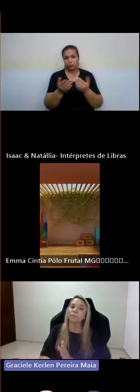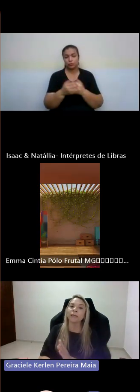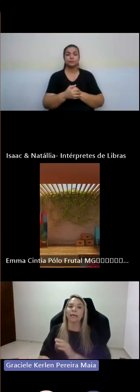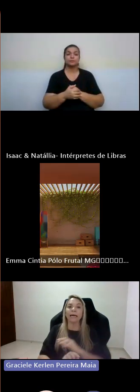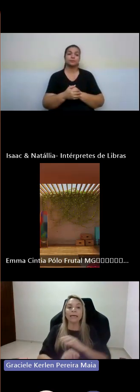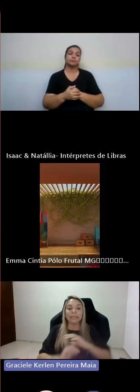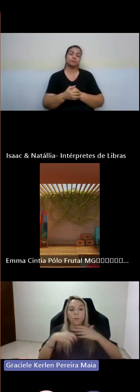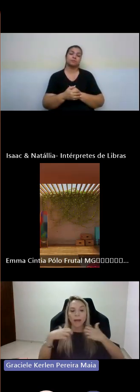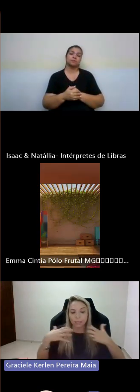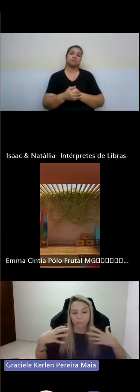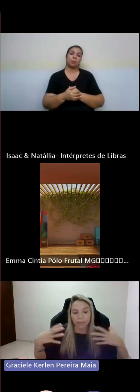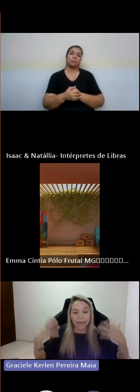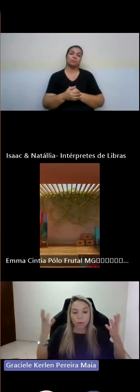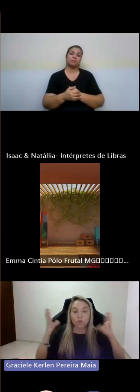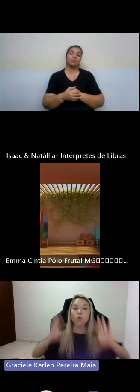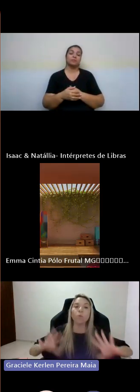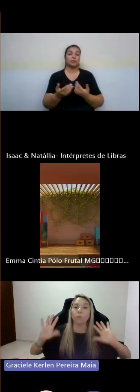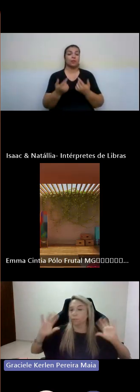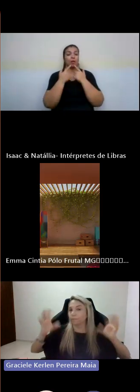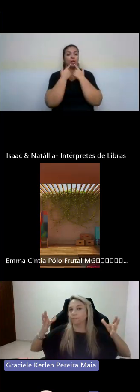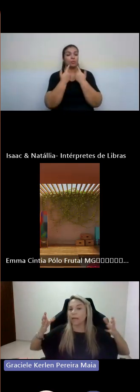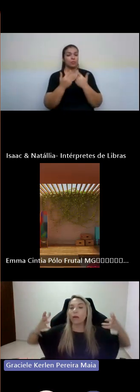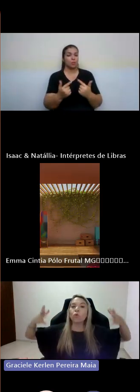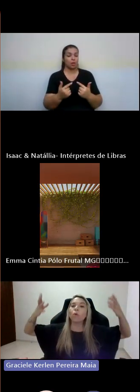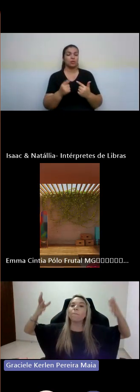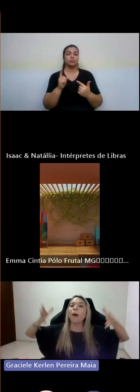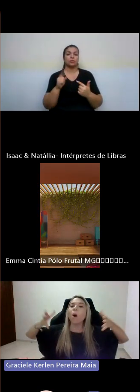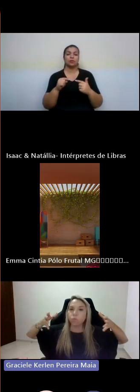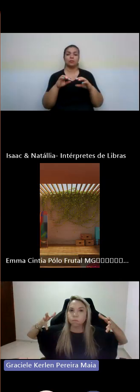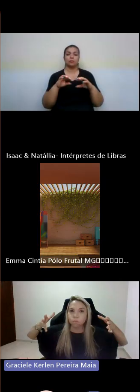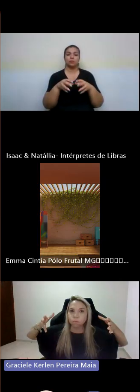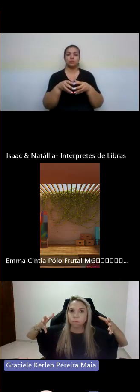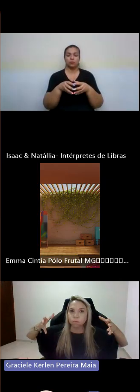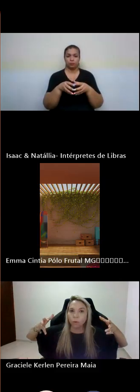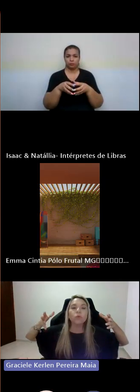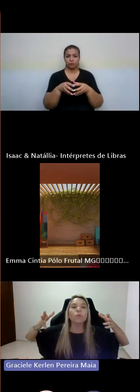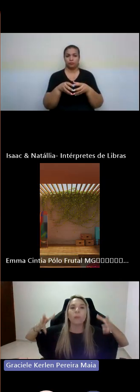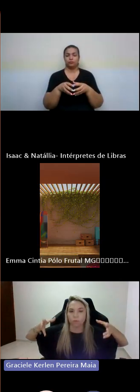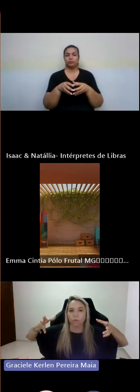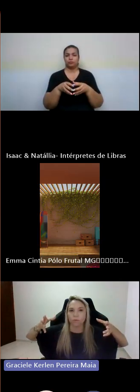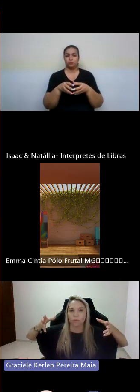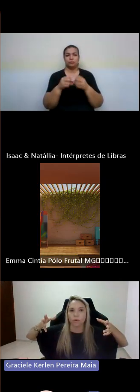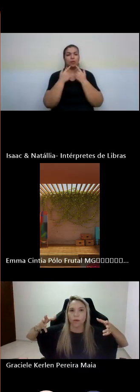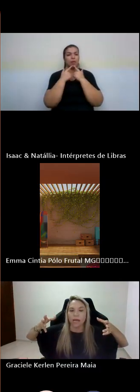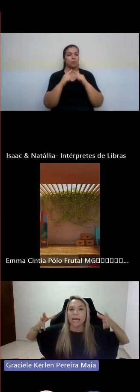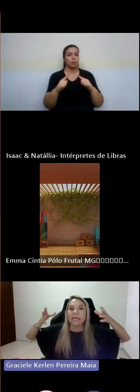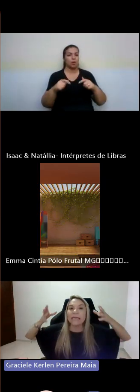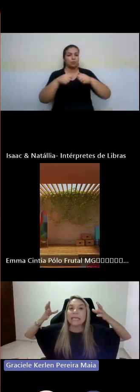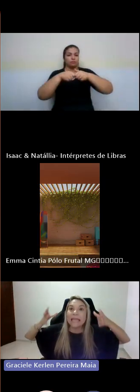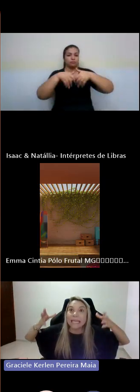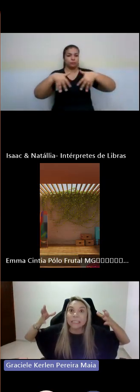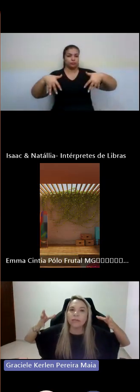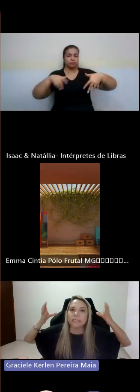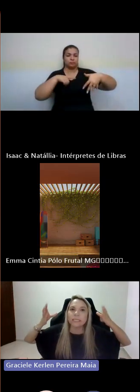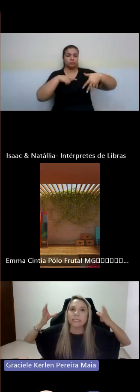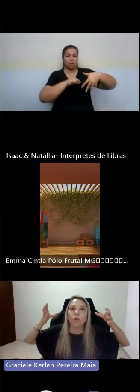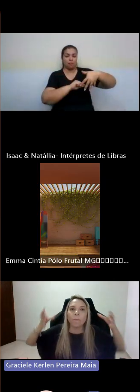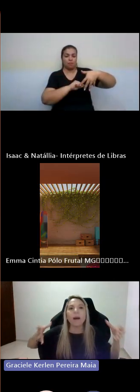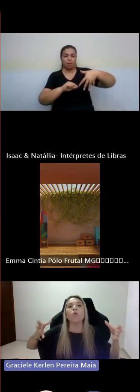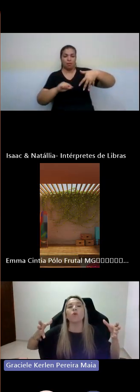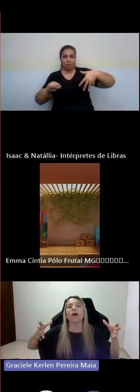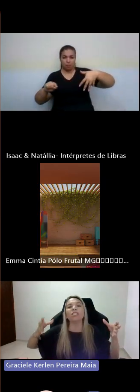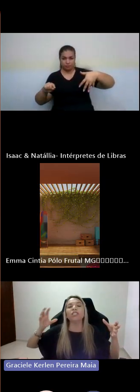aí. A linguagem, ela é um grupo, ela é um grupão, um grupão. E dentro